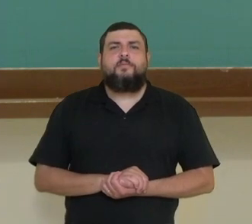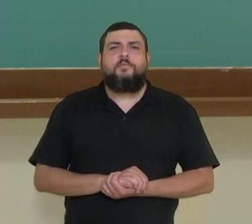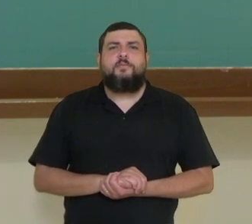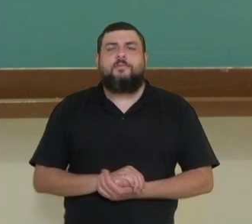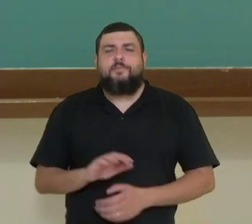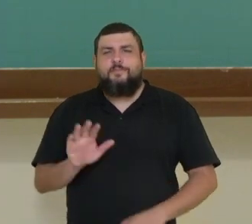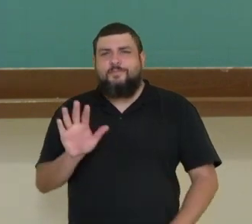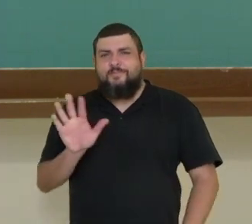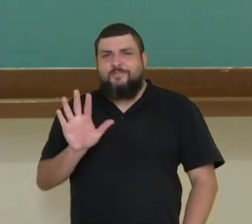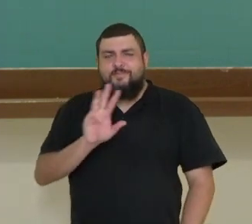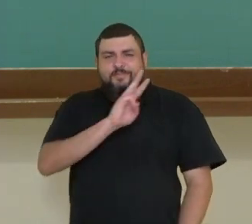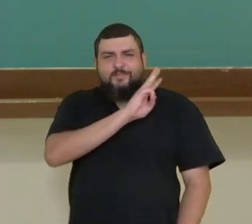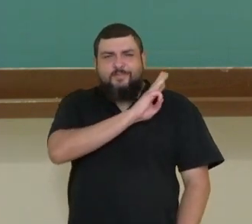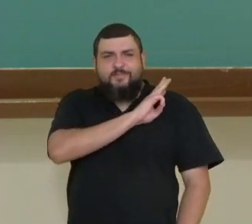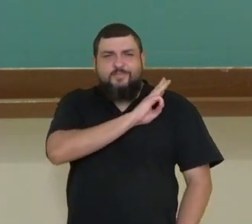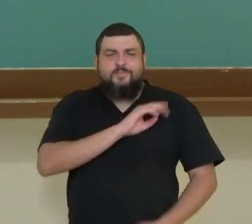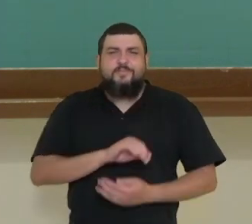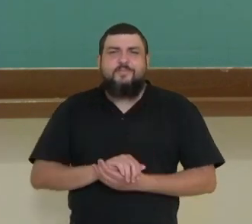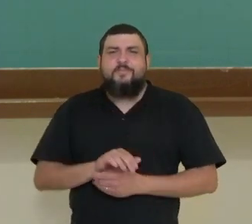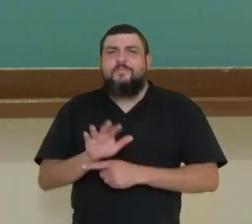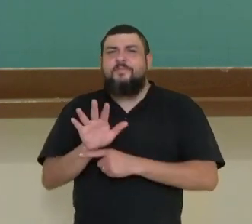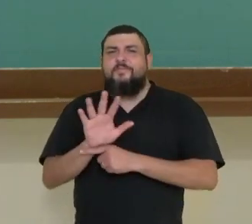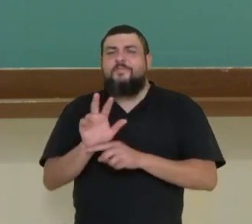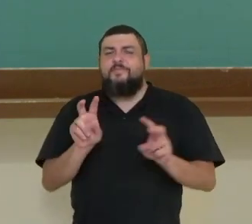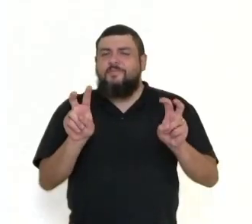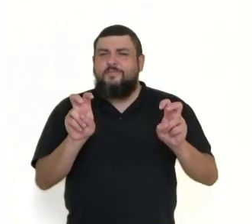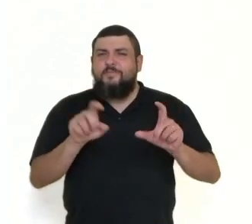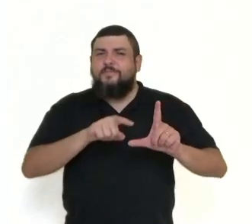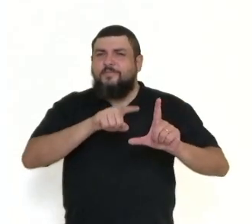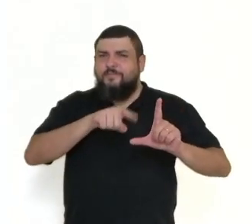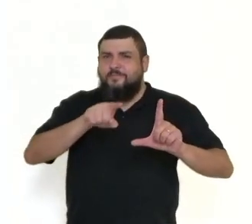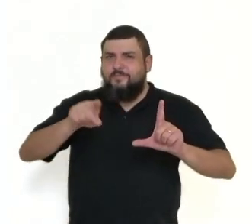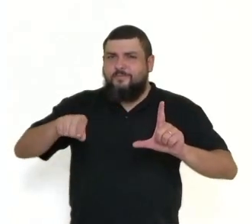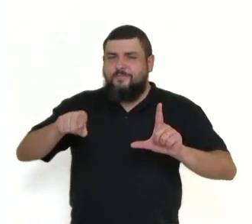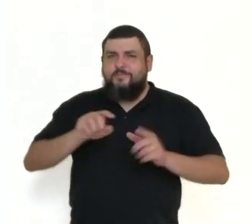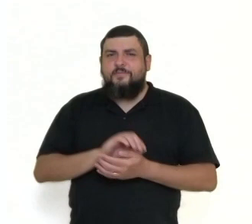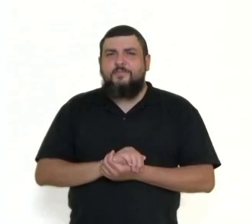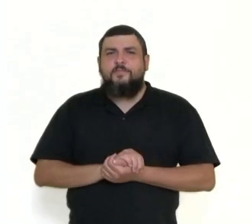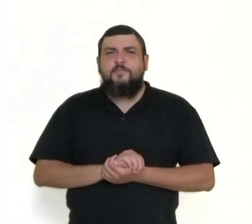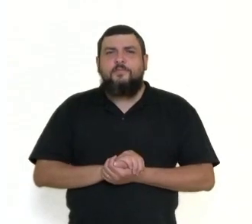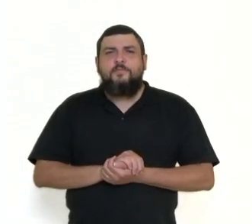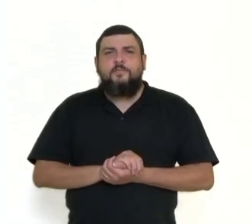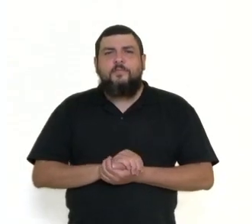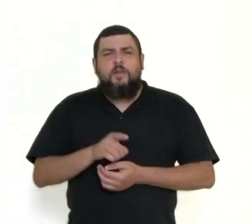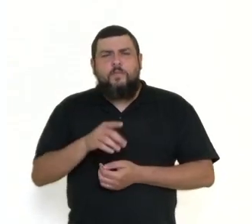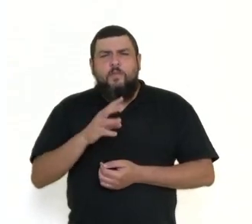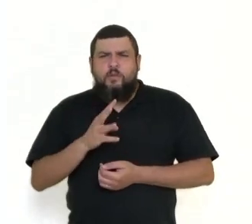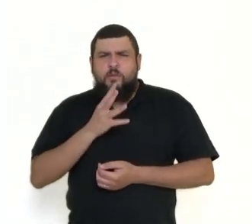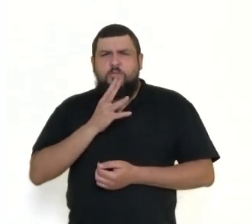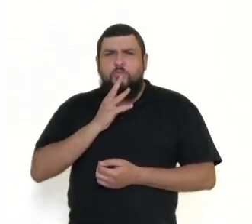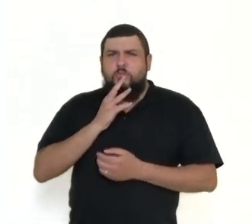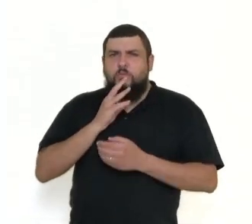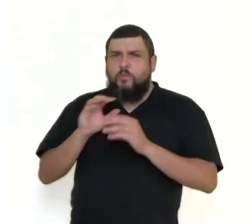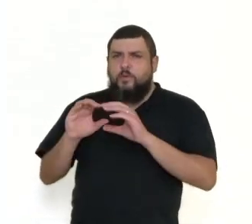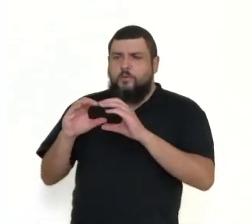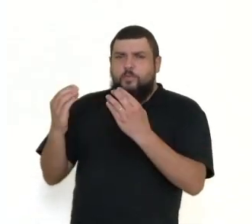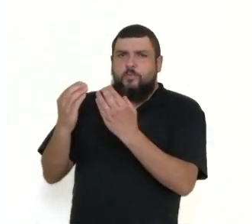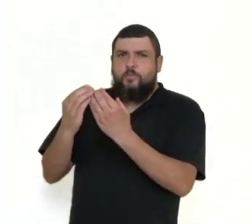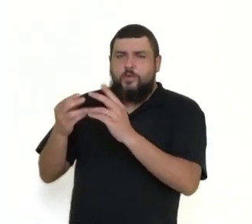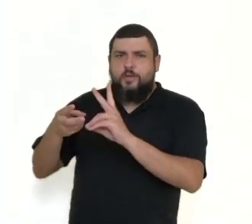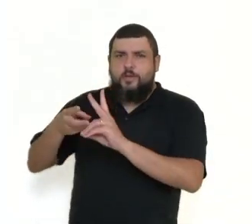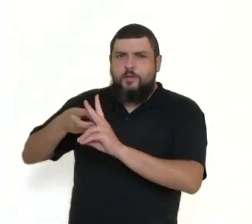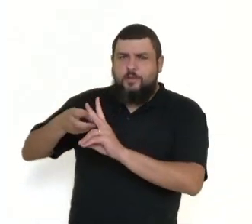Olá, estudantes da terceira série. Nesse vídeo vamos falar sobre gráfico. Você conhece alguma comunidade indígena? Já ouviu